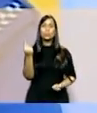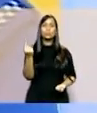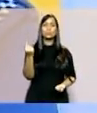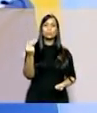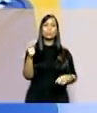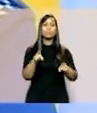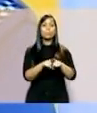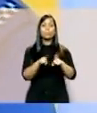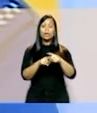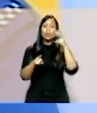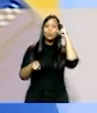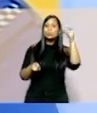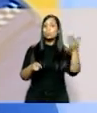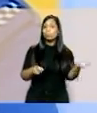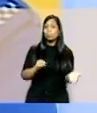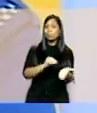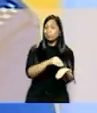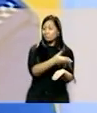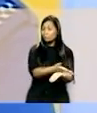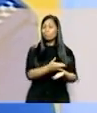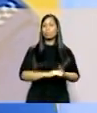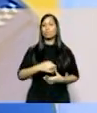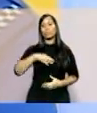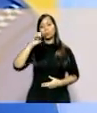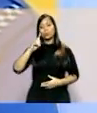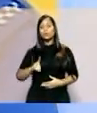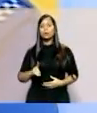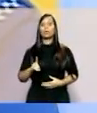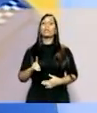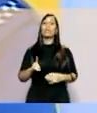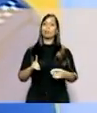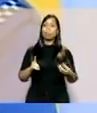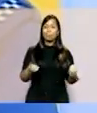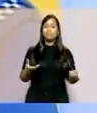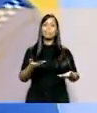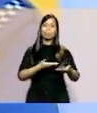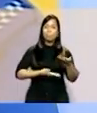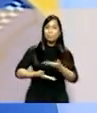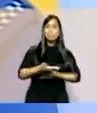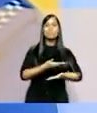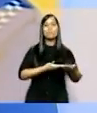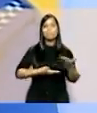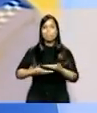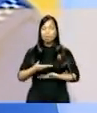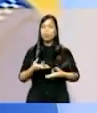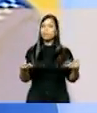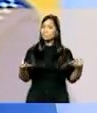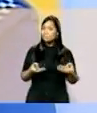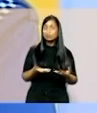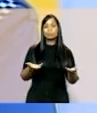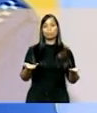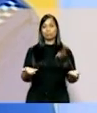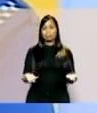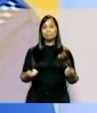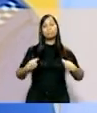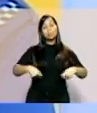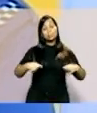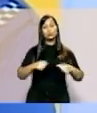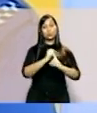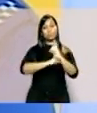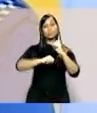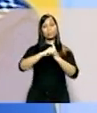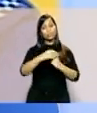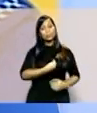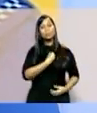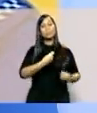e de cultura do outro. Fala, não, o meu direito vai até começar o seu. Isso daí não é. Termina o seu, né? Exatamente, isso daí é elementar. Você quer viver em sociedade, você tem